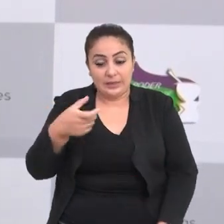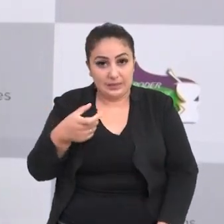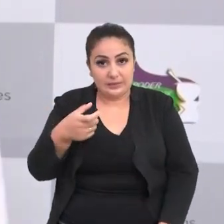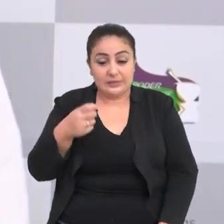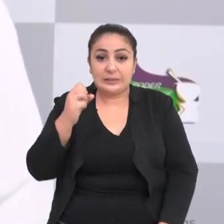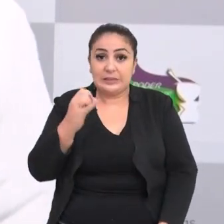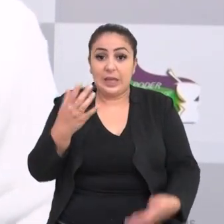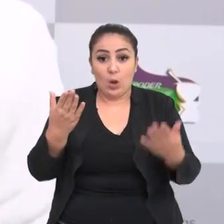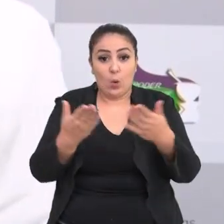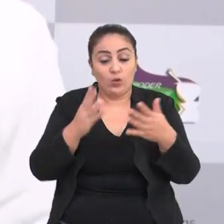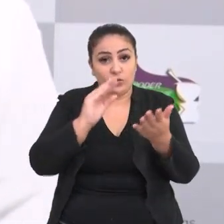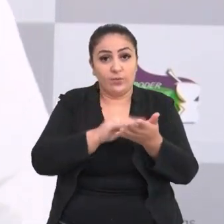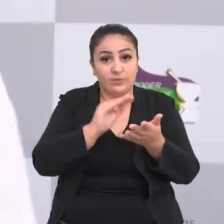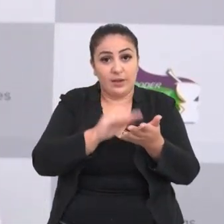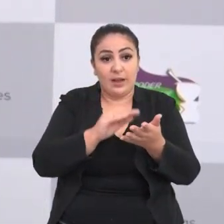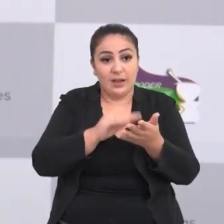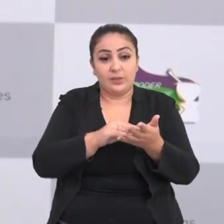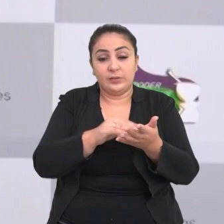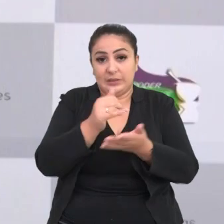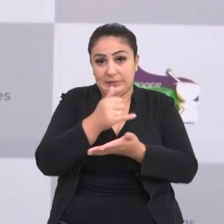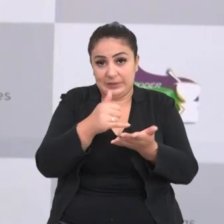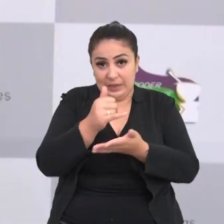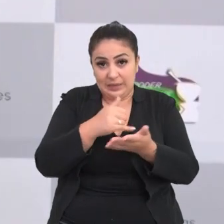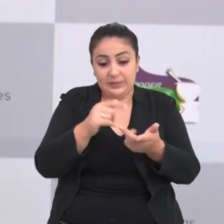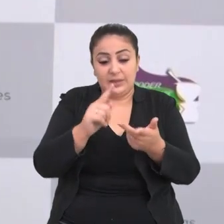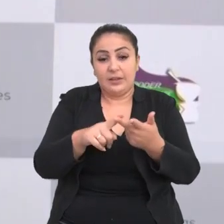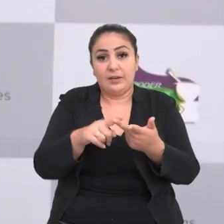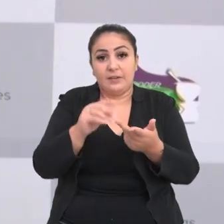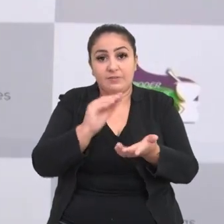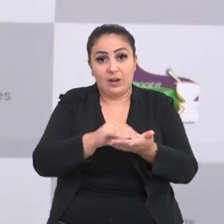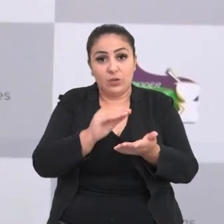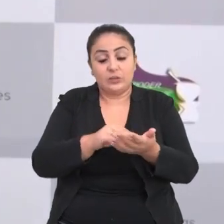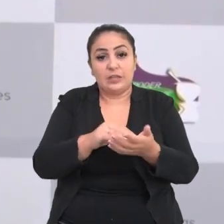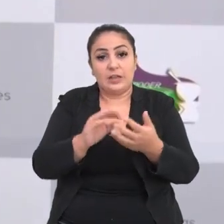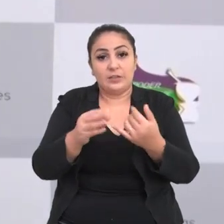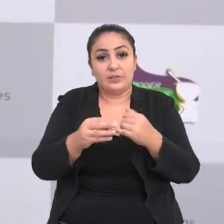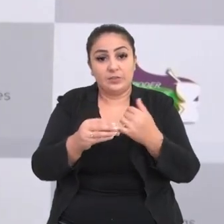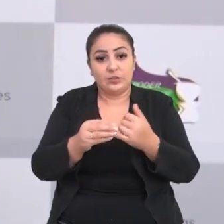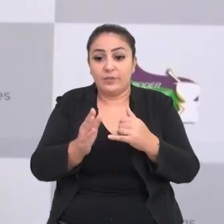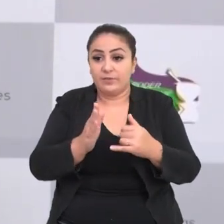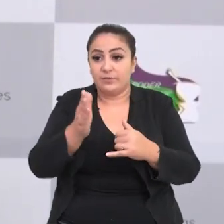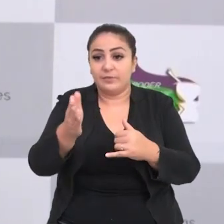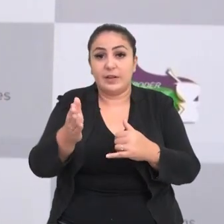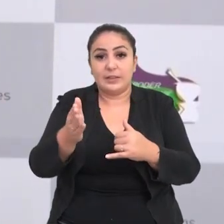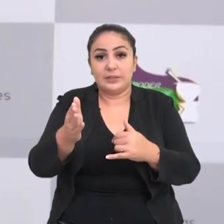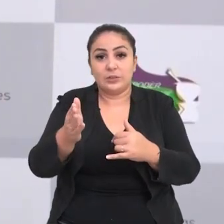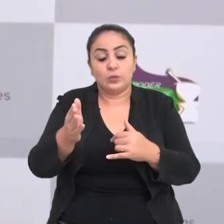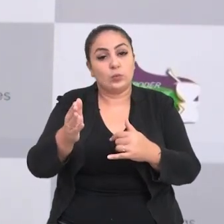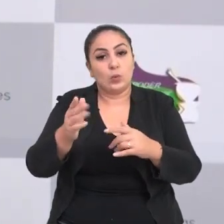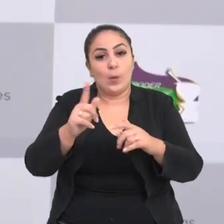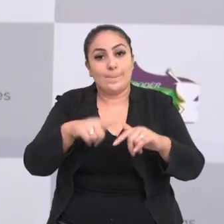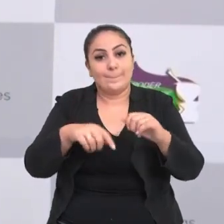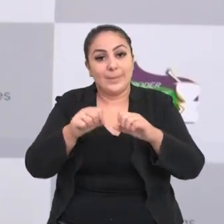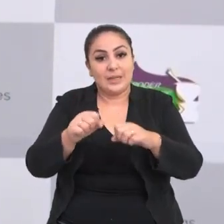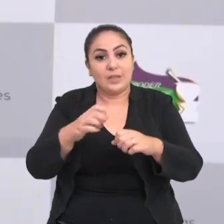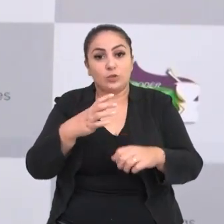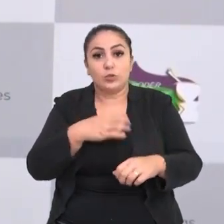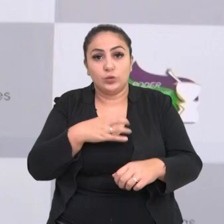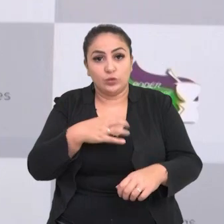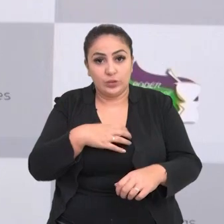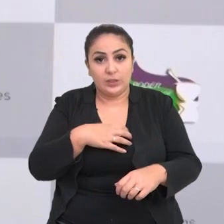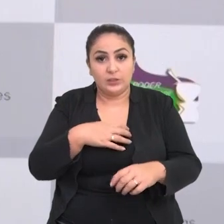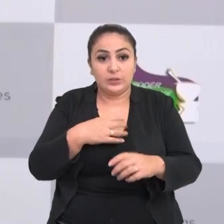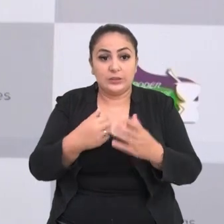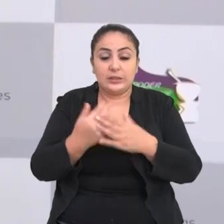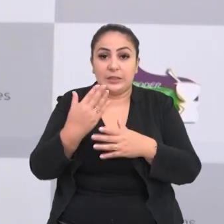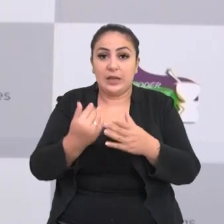Se ela hoje está faltando o azeite, está faltando o feijão, ela pode ir lá no mercadinho da vila, que é uma forma também de